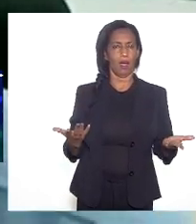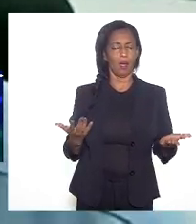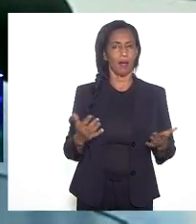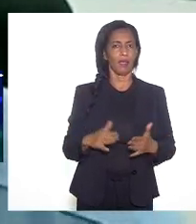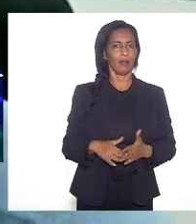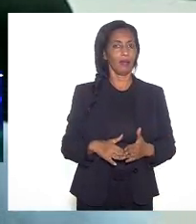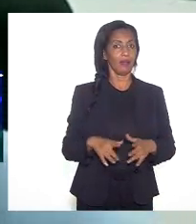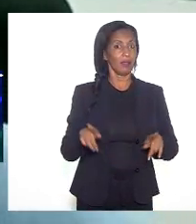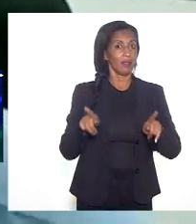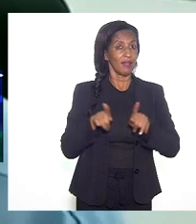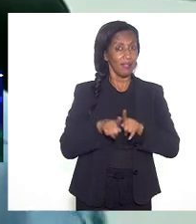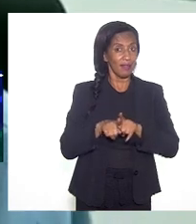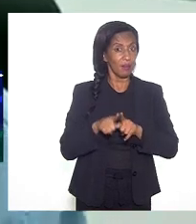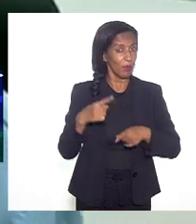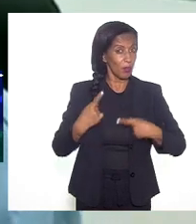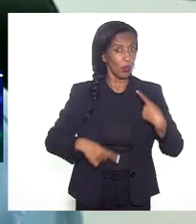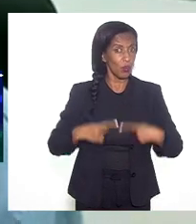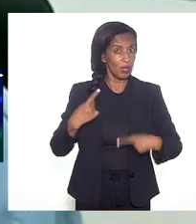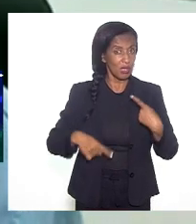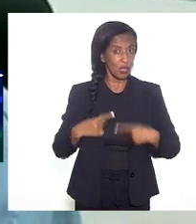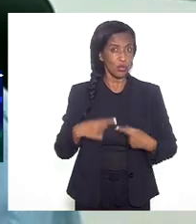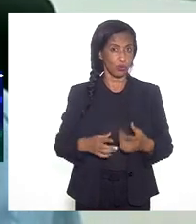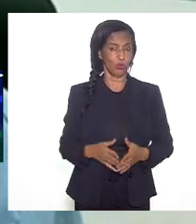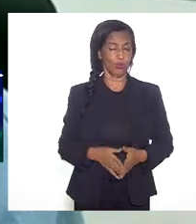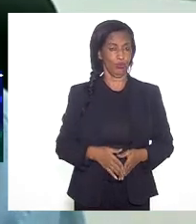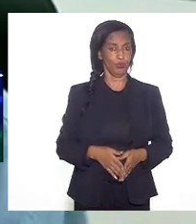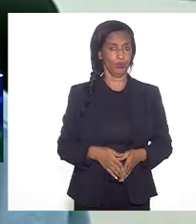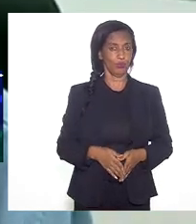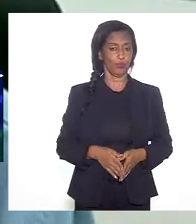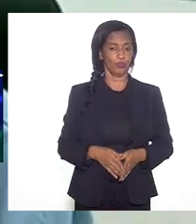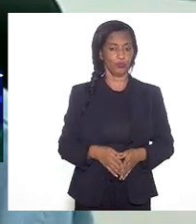mesmo políticos, deputada Mônica Francisco.